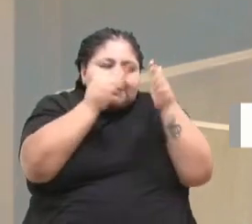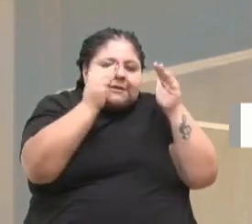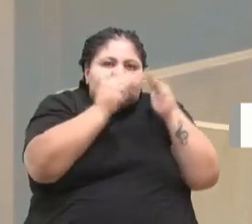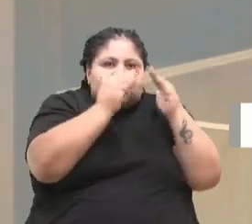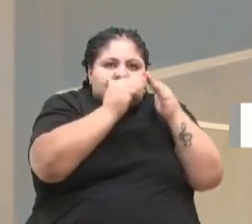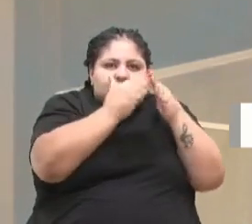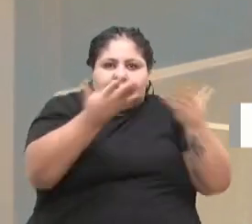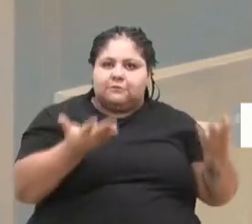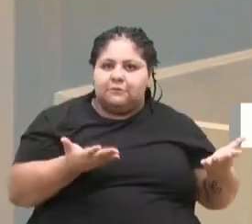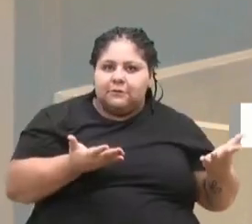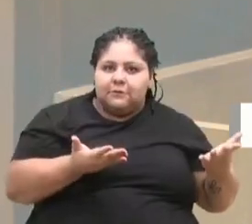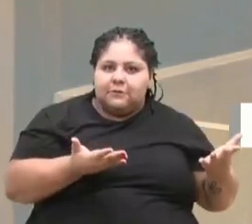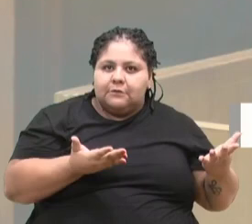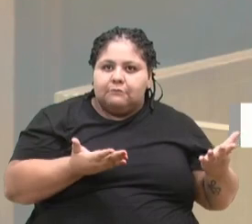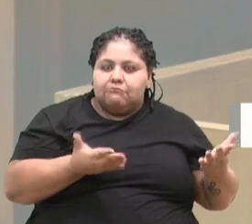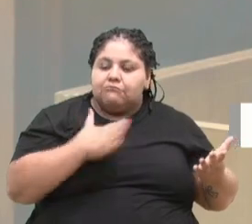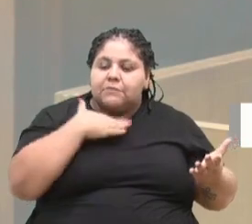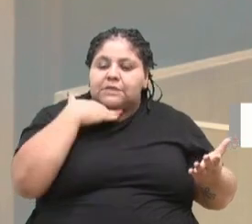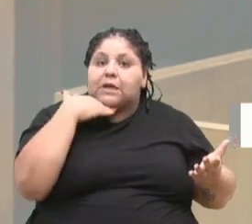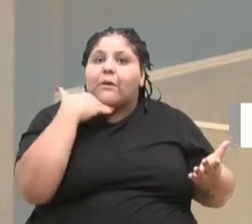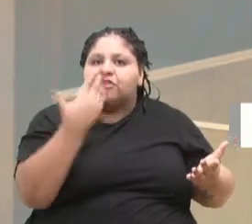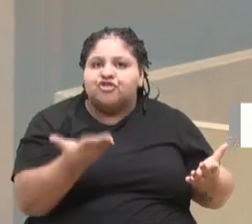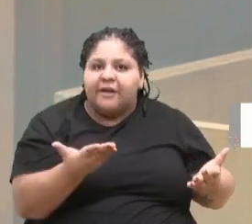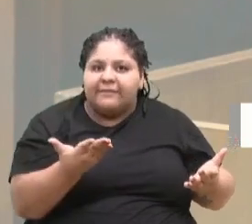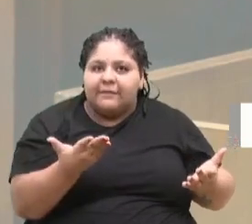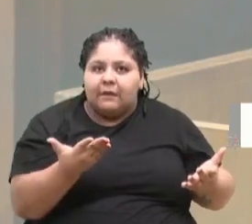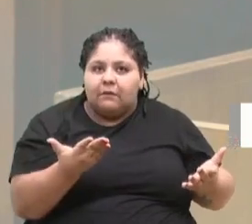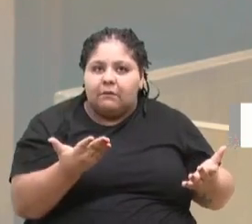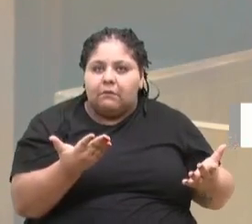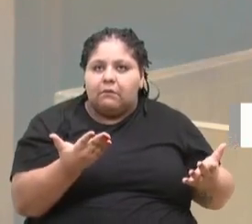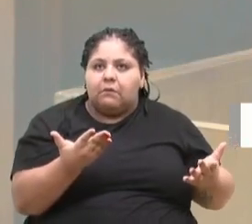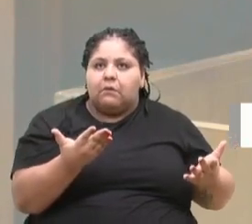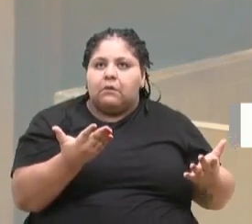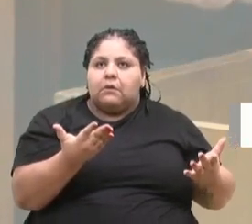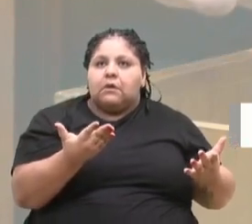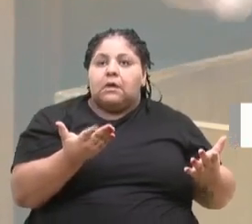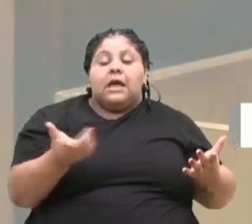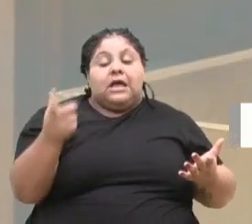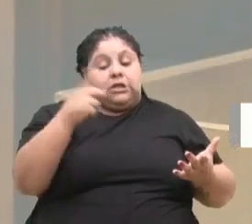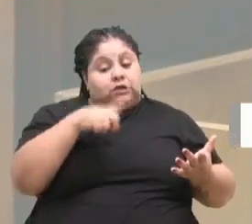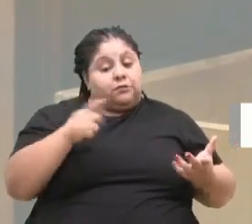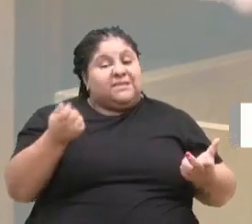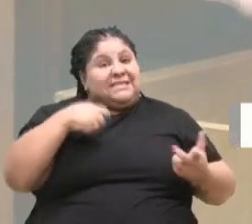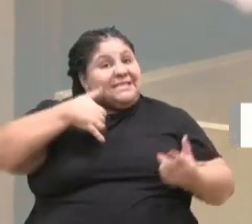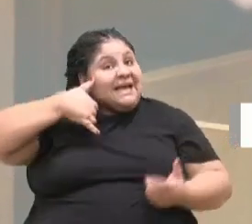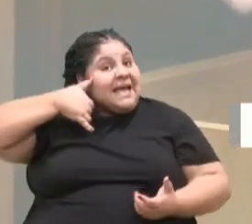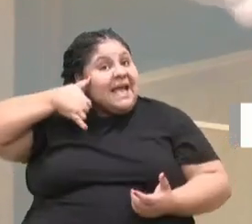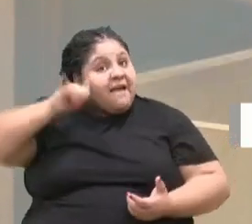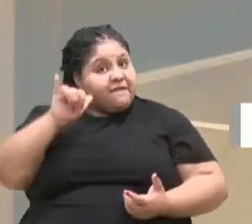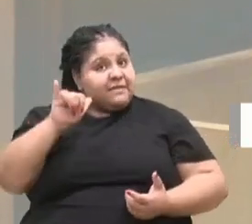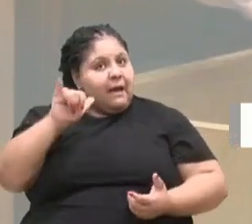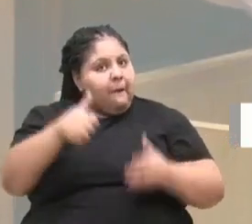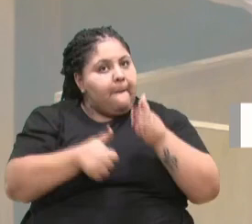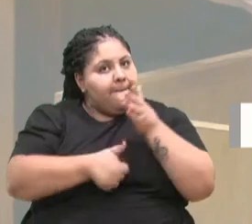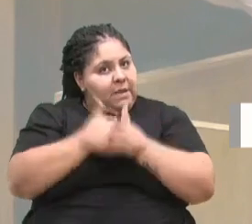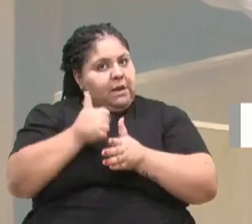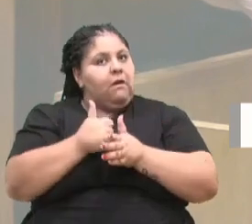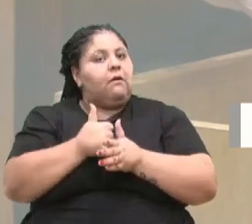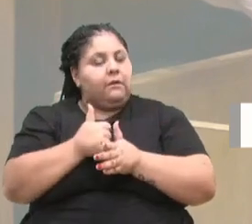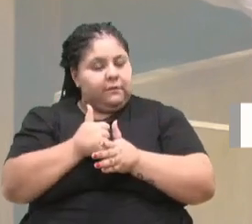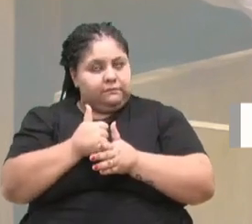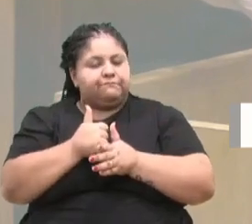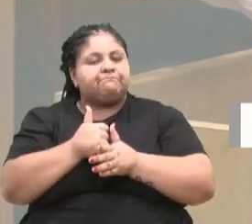coletinho novo e sair para a rua. Não adianta. Nós temos que prevenir. E a prevenção, por incrível que